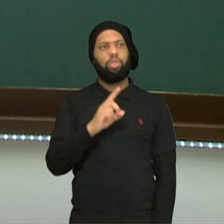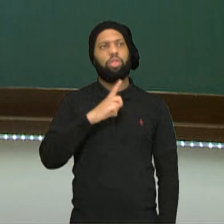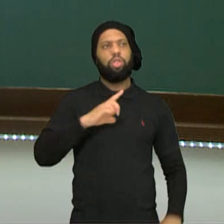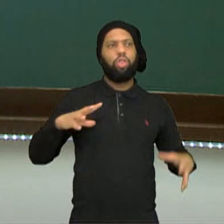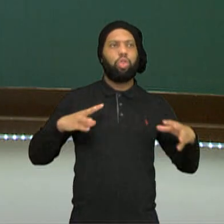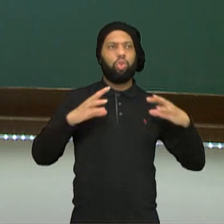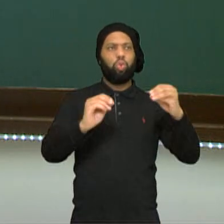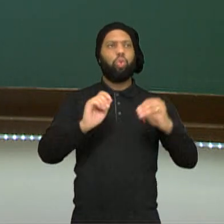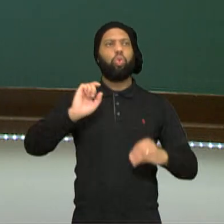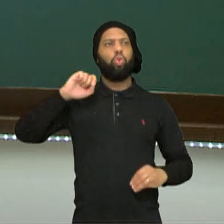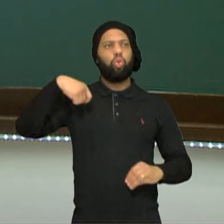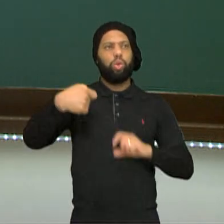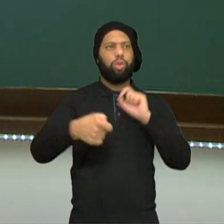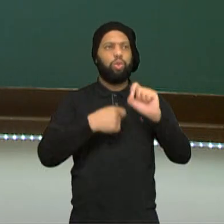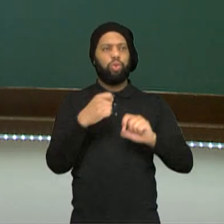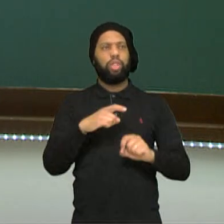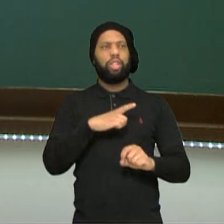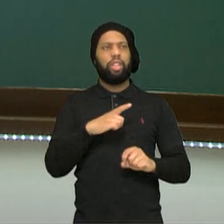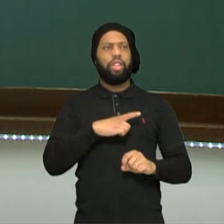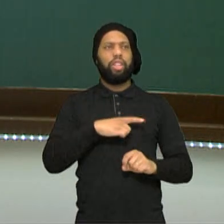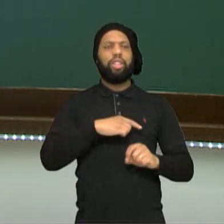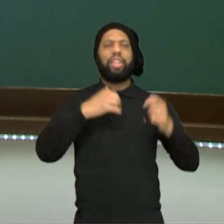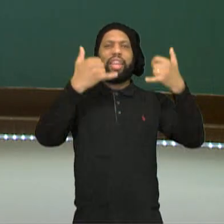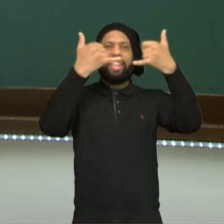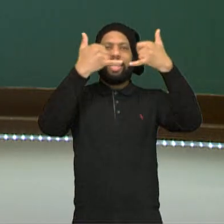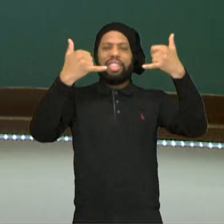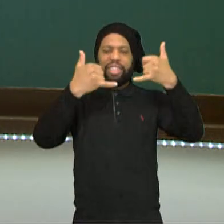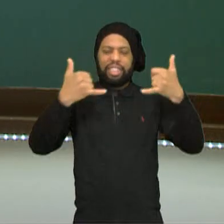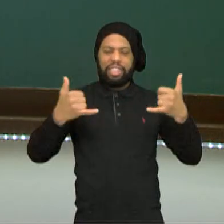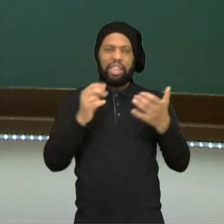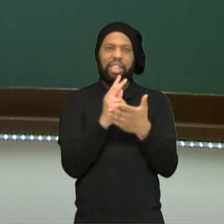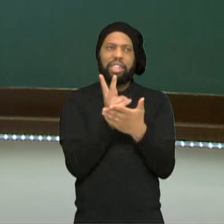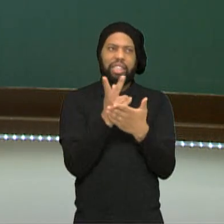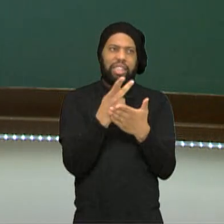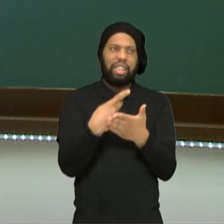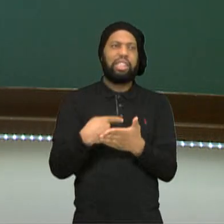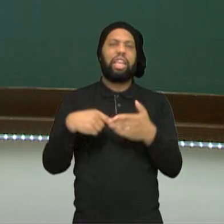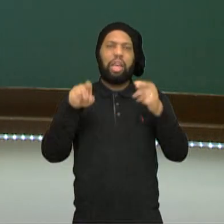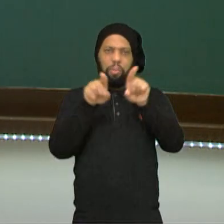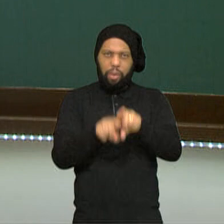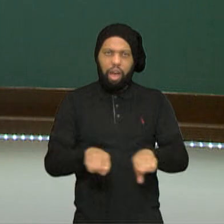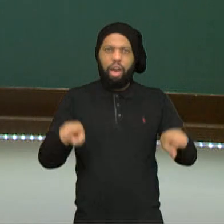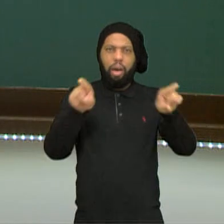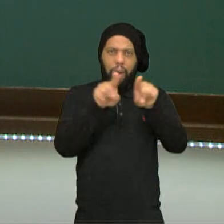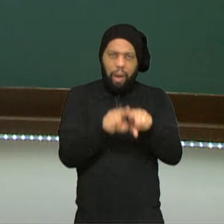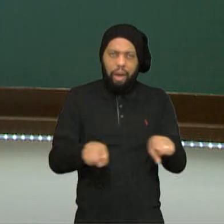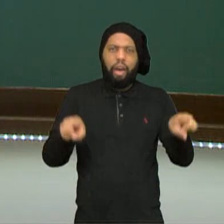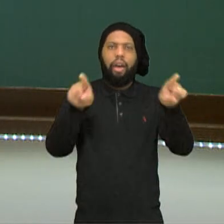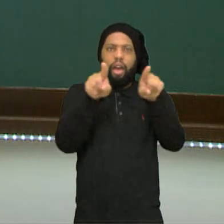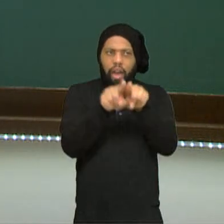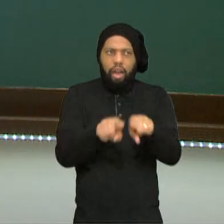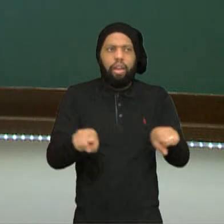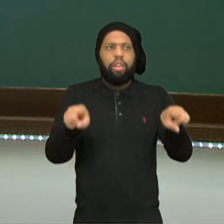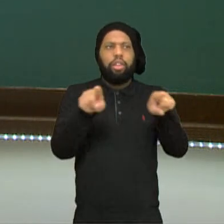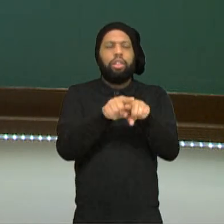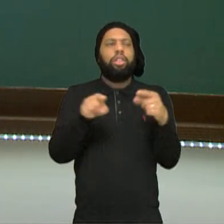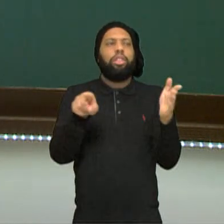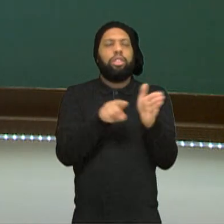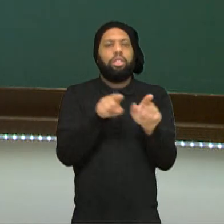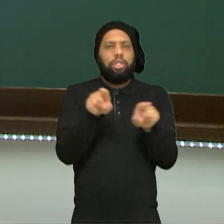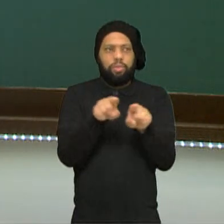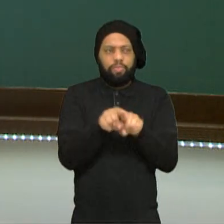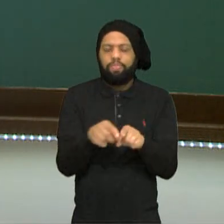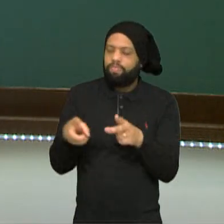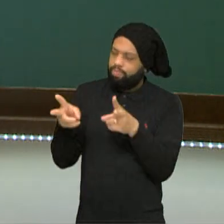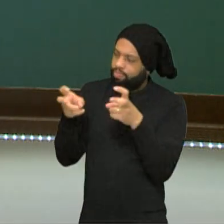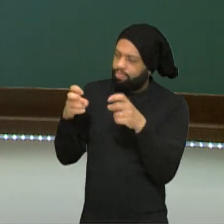do grafismo, né, essa padronagem, que são esses desenhos que se repetem, né, eles vão se repetindo. E ó, observem